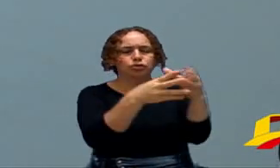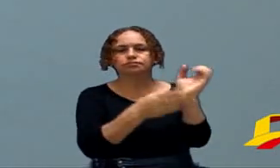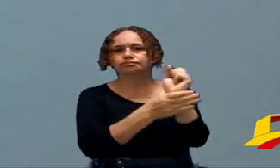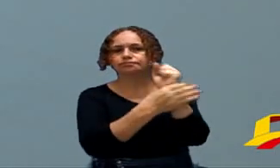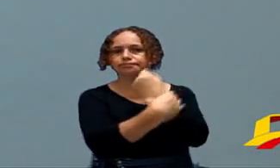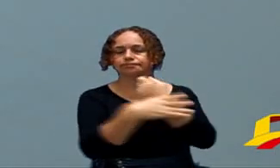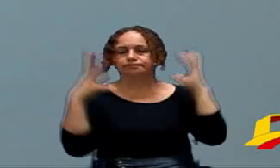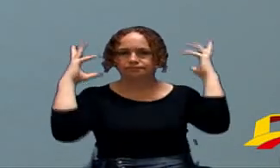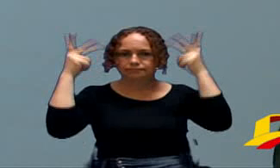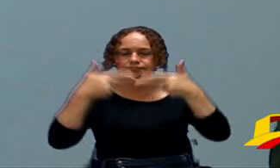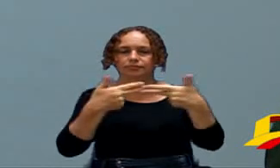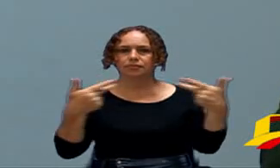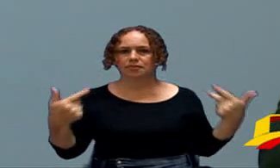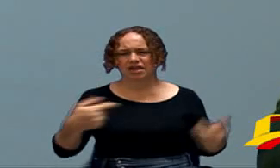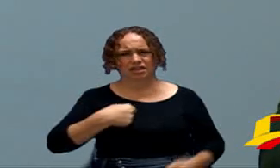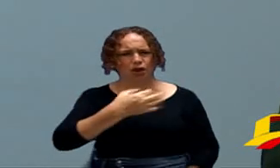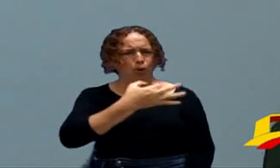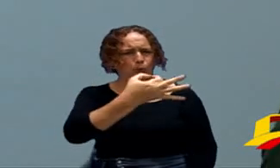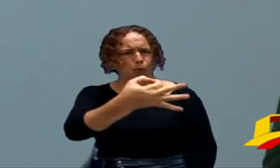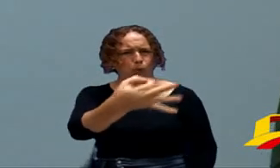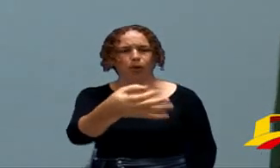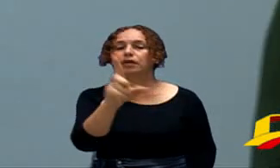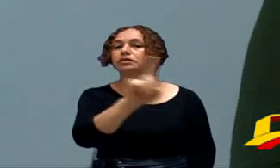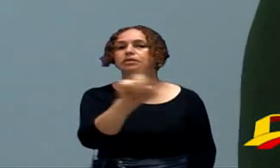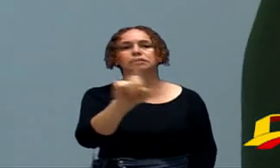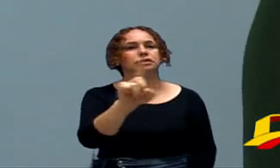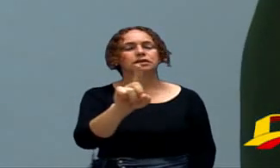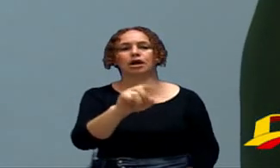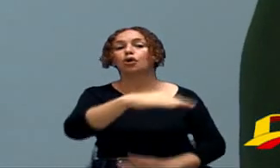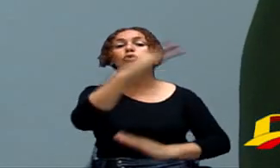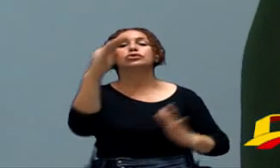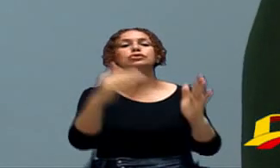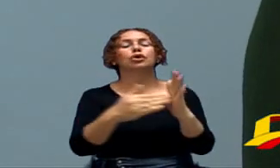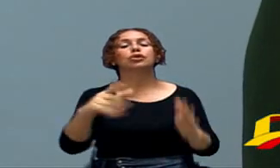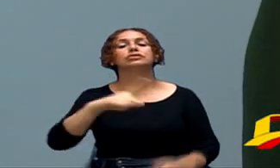não quero me estender e todos têm um momento.